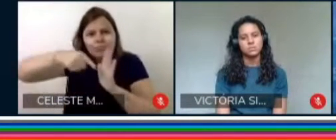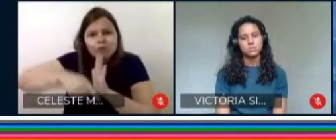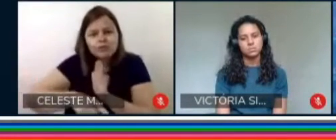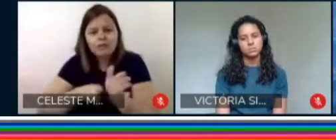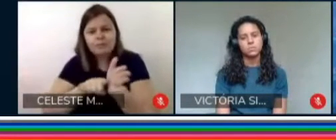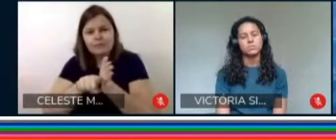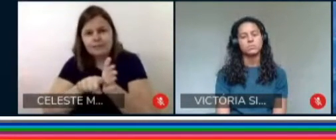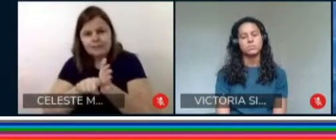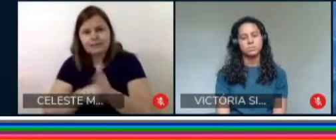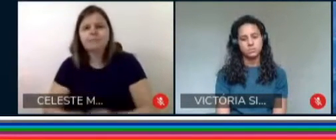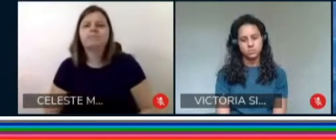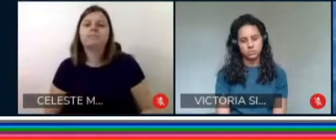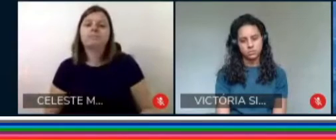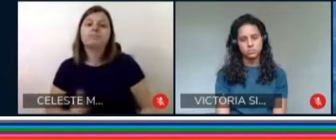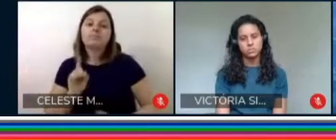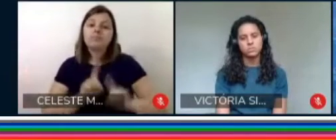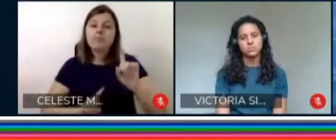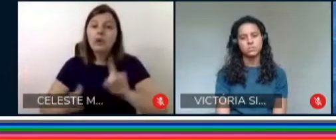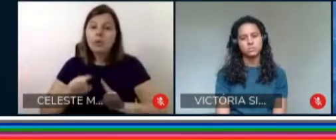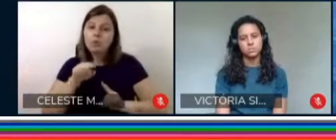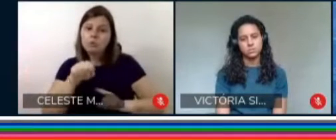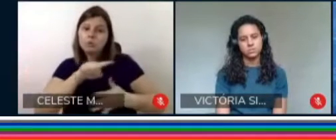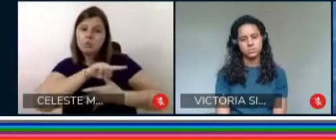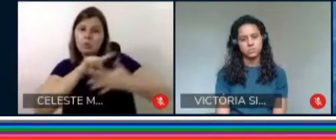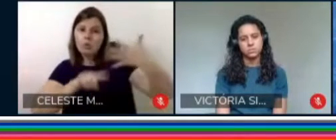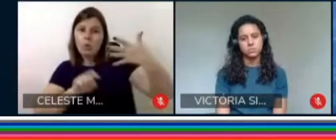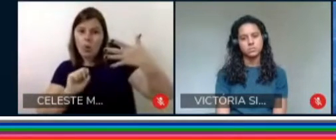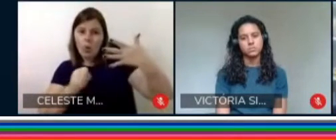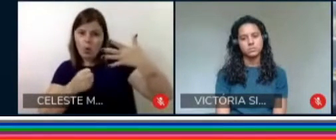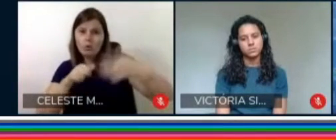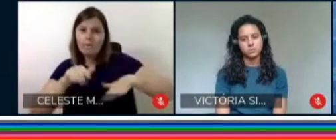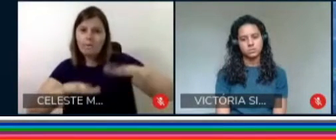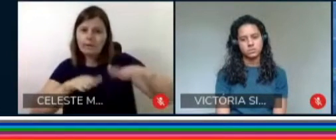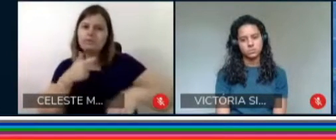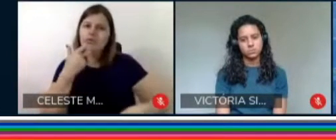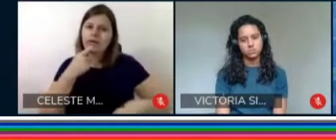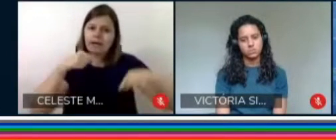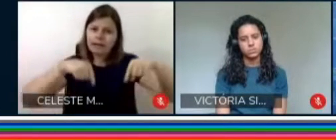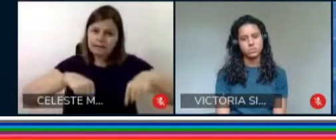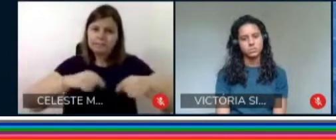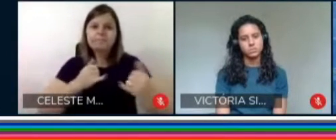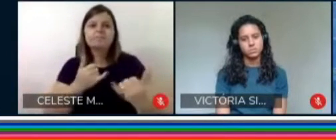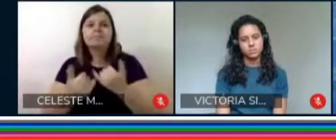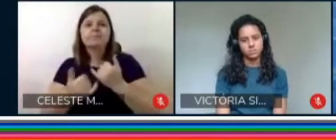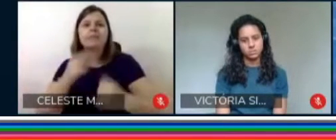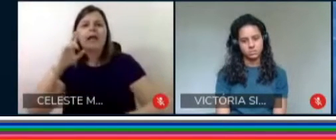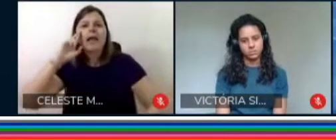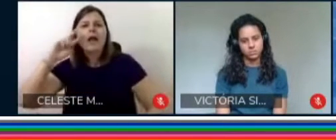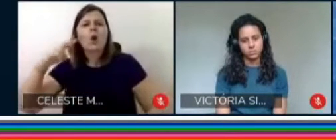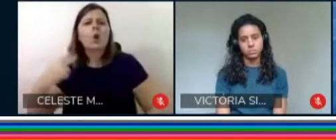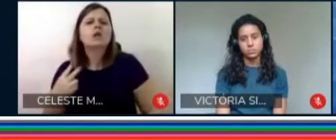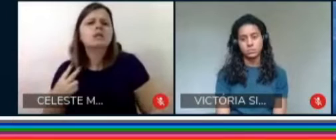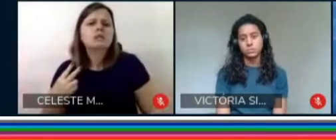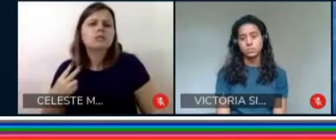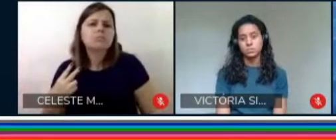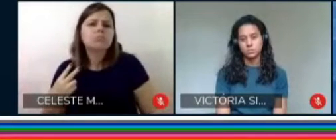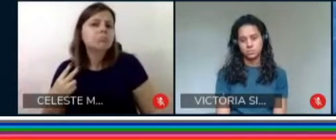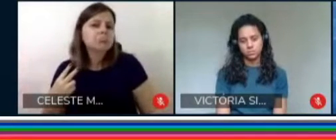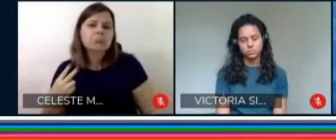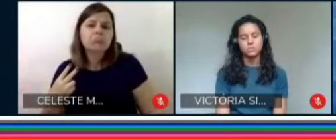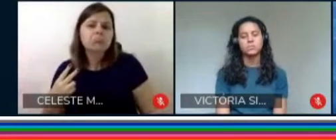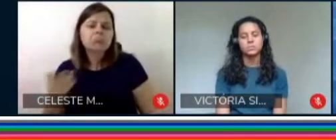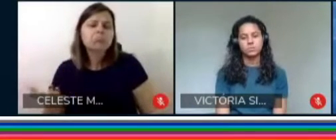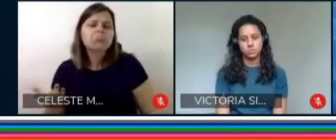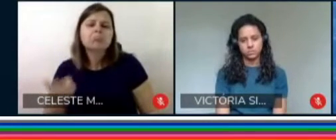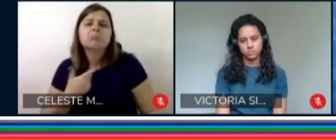Alguns dos passos nós vamos abordar aqui, tá? Como é o caso do reconhecer. E o que eu falo quando eu estou pensando